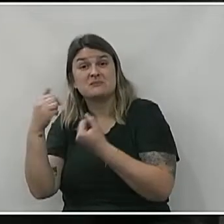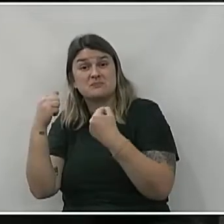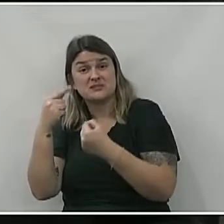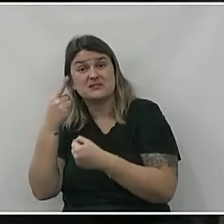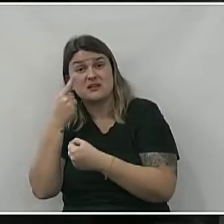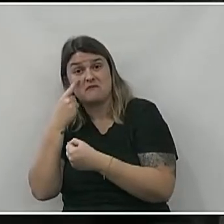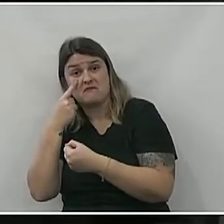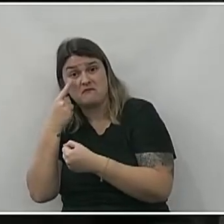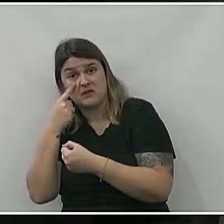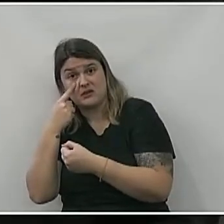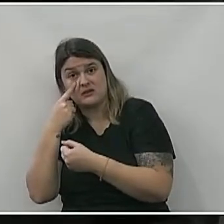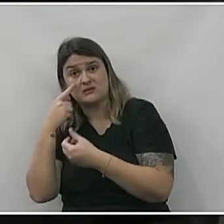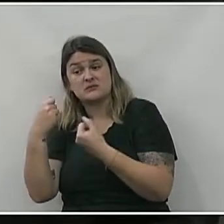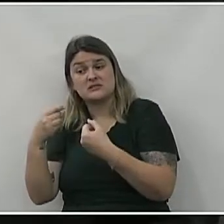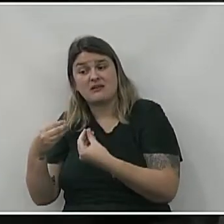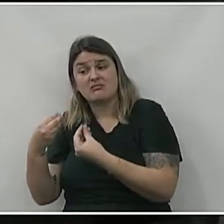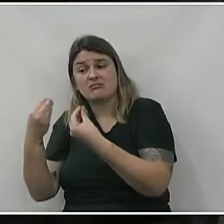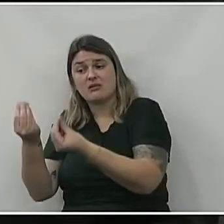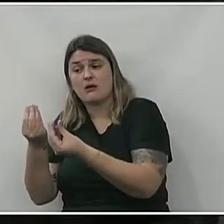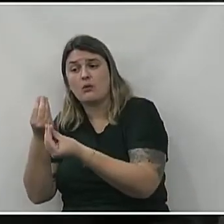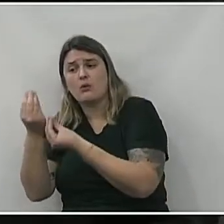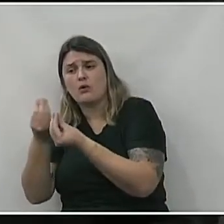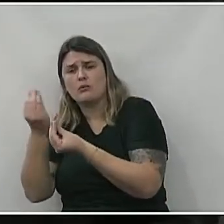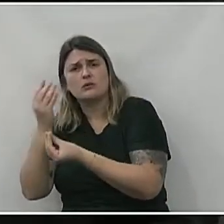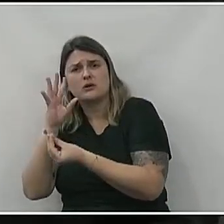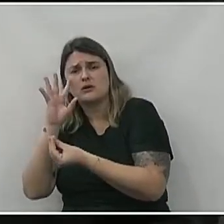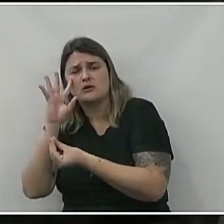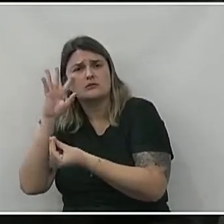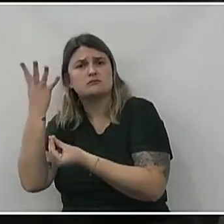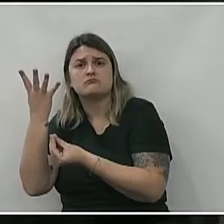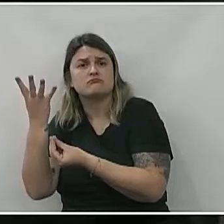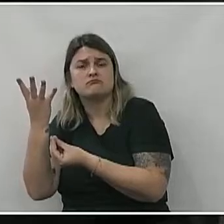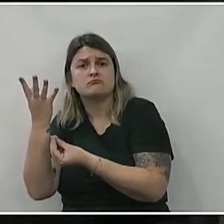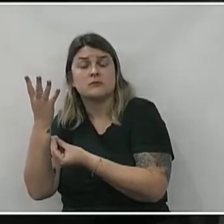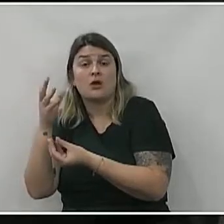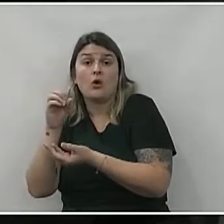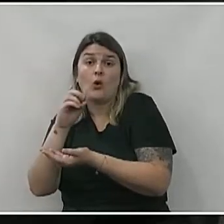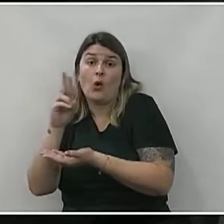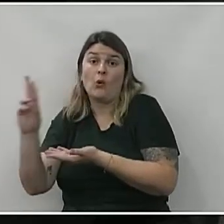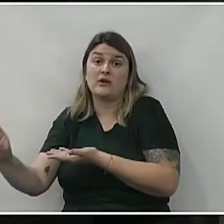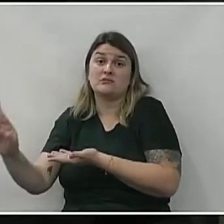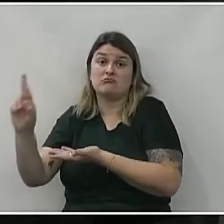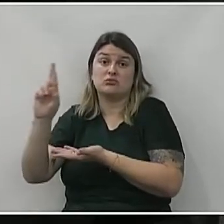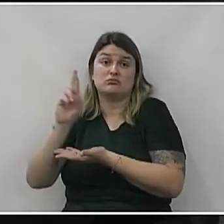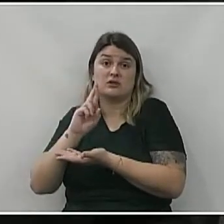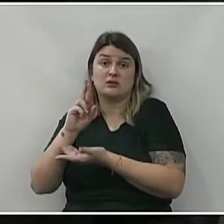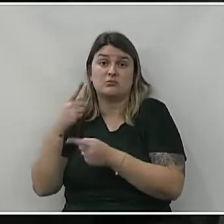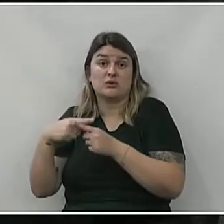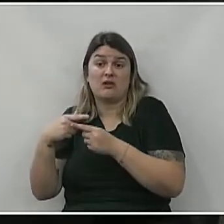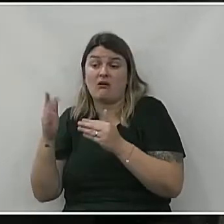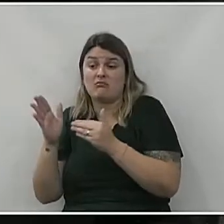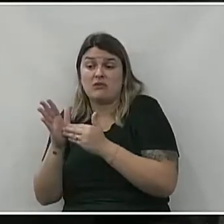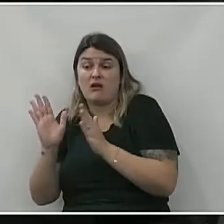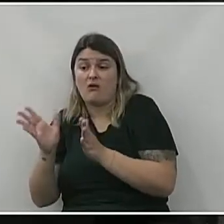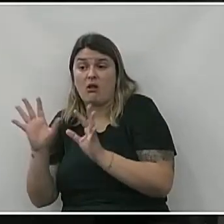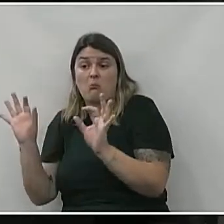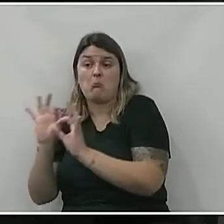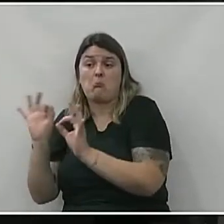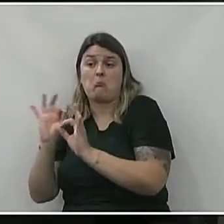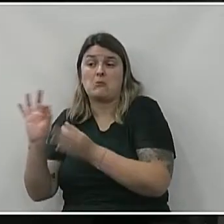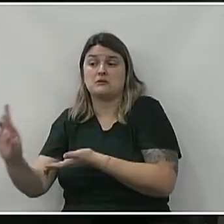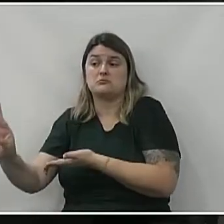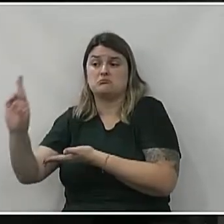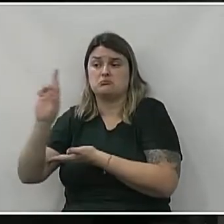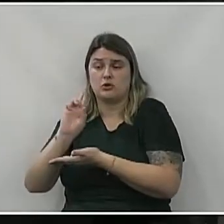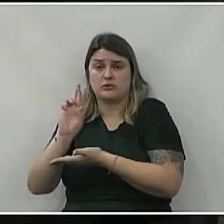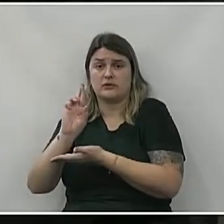isso, dar uma solução, ou pelo menos nos responder a essa situação. Agora, o